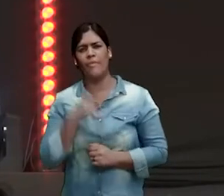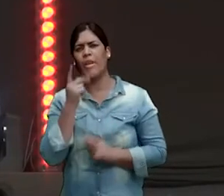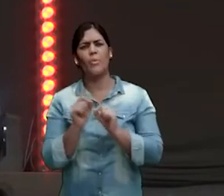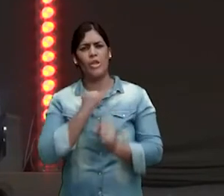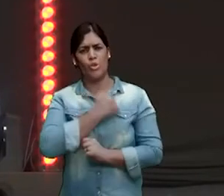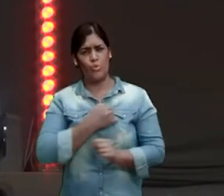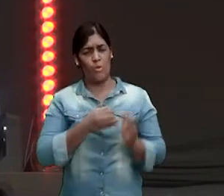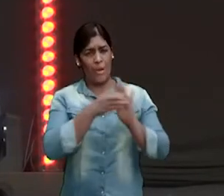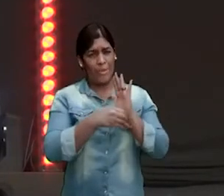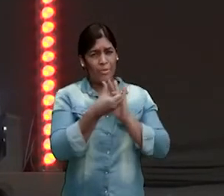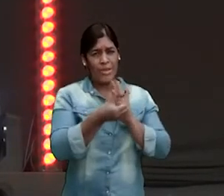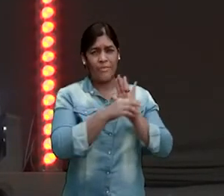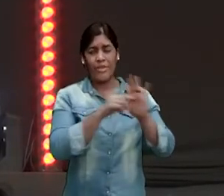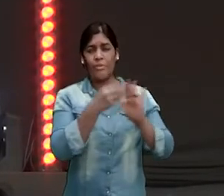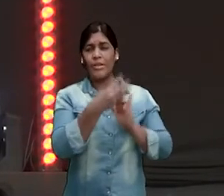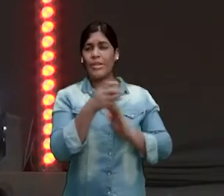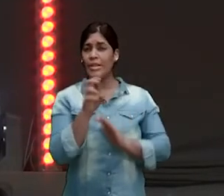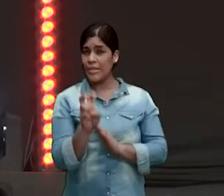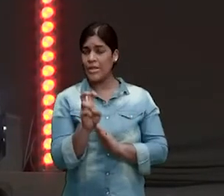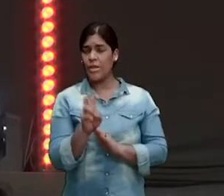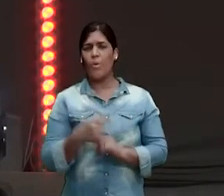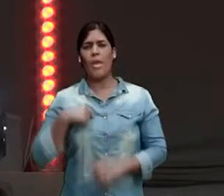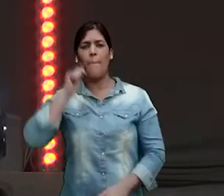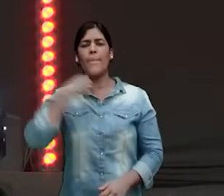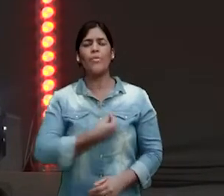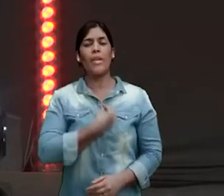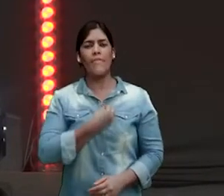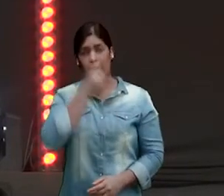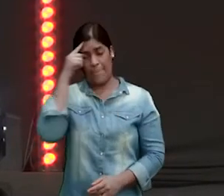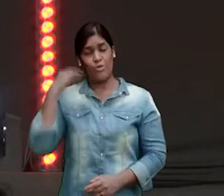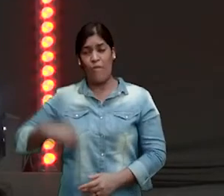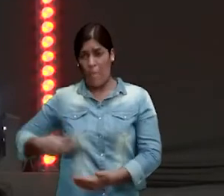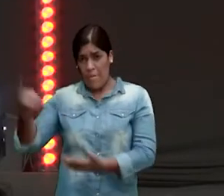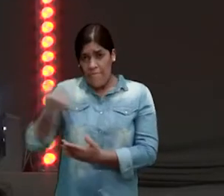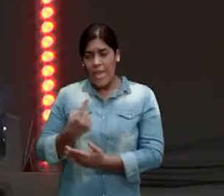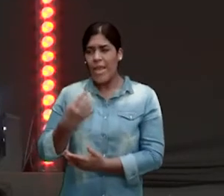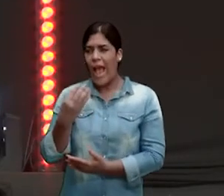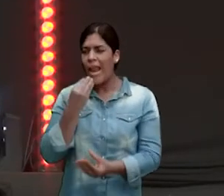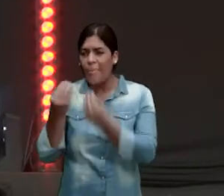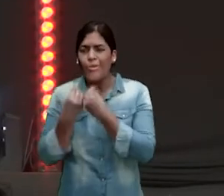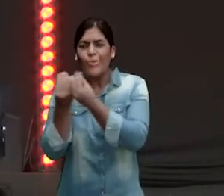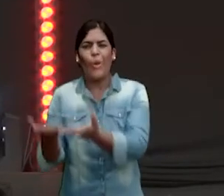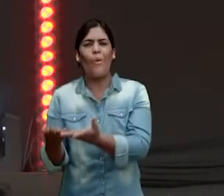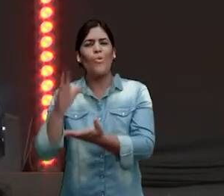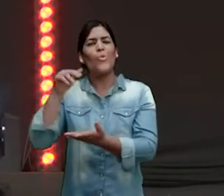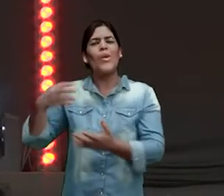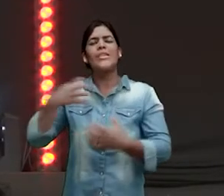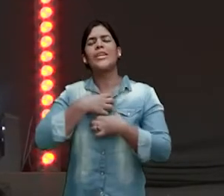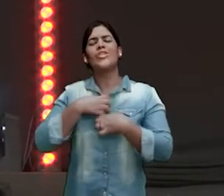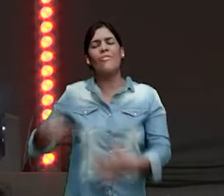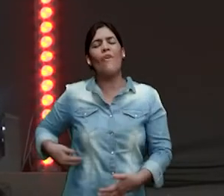6:35 eu sou o pão da vida aquele que vem a mim nunca terá fome aquele que crê em mim nunca terá certeza ele disse João